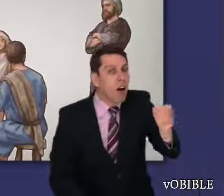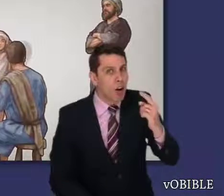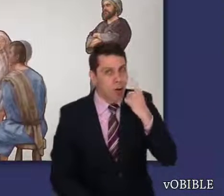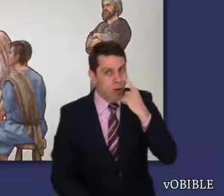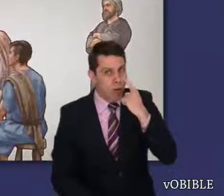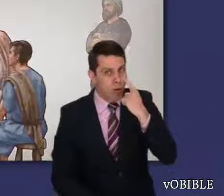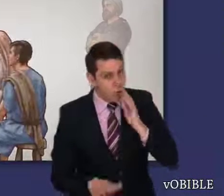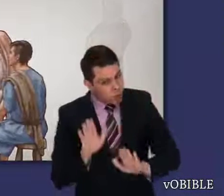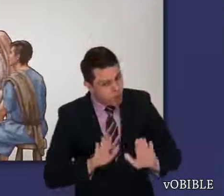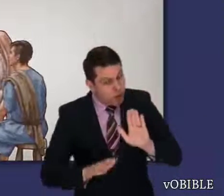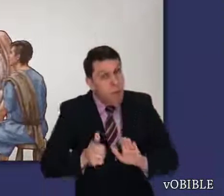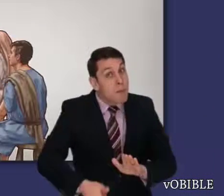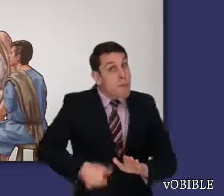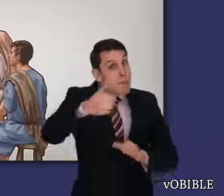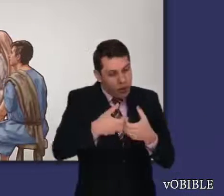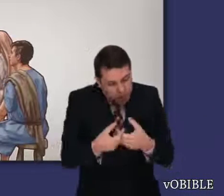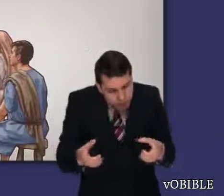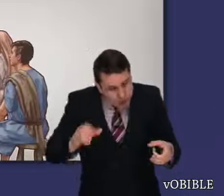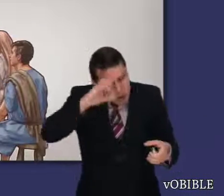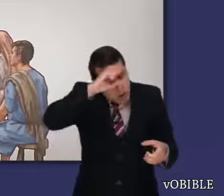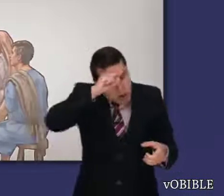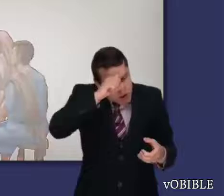instrutores e prestarem atenção às profecias.